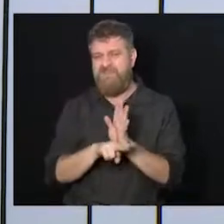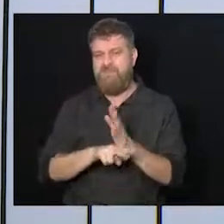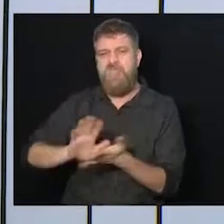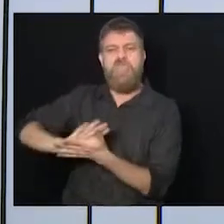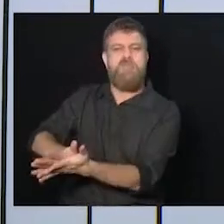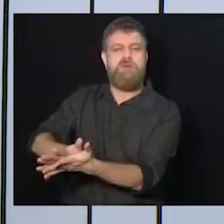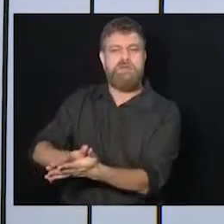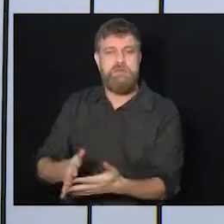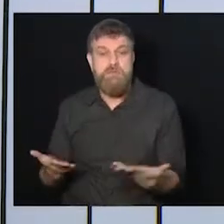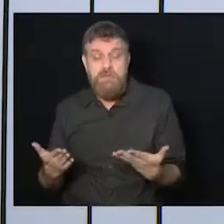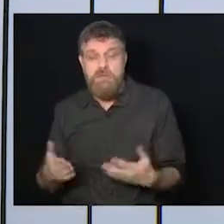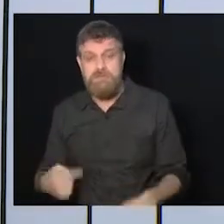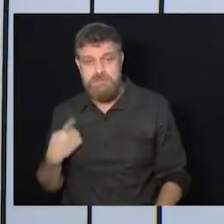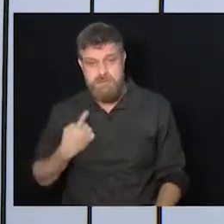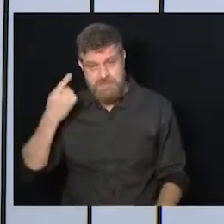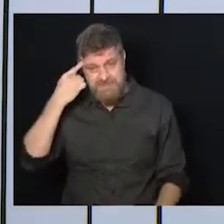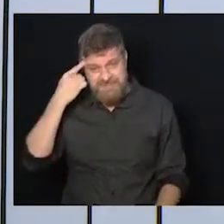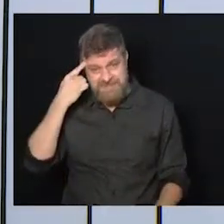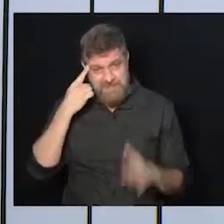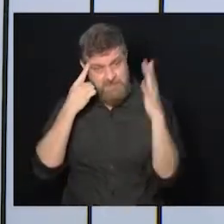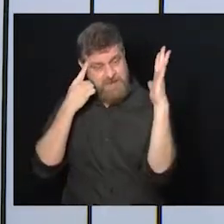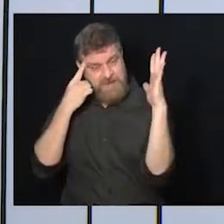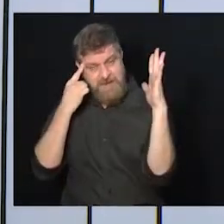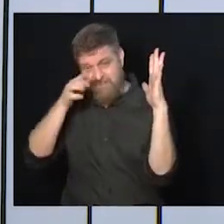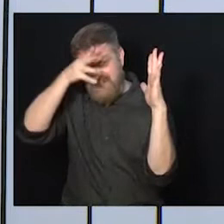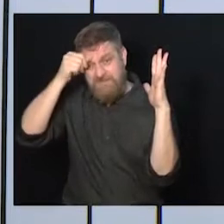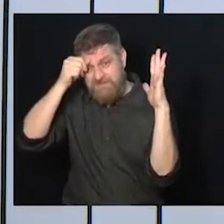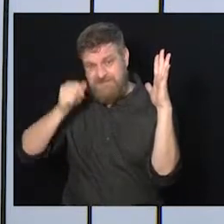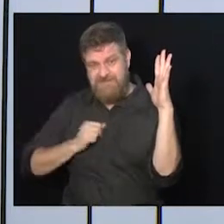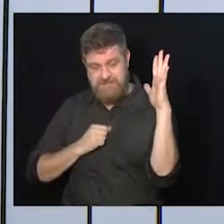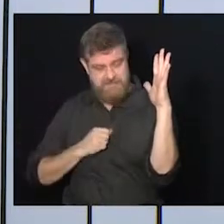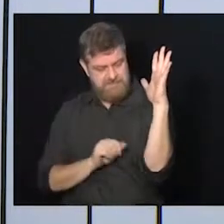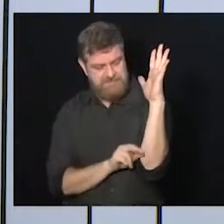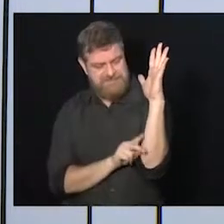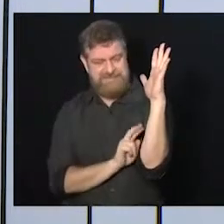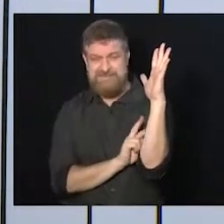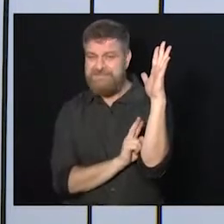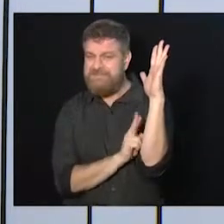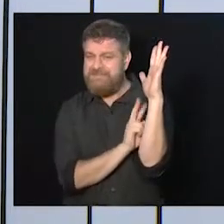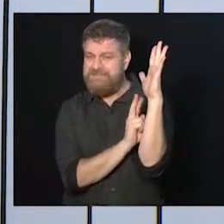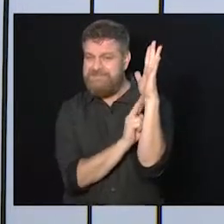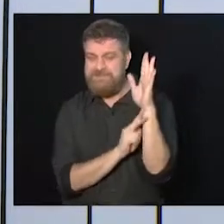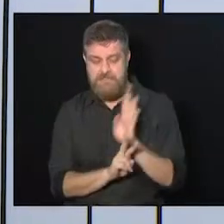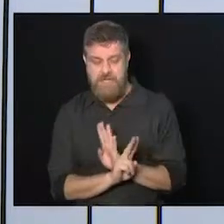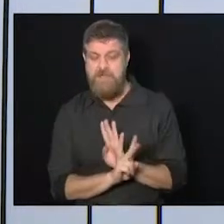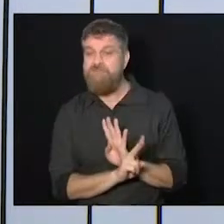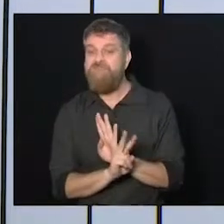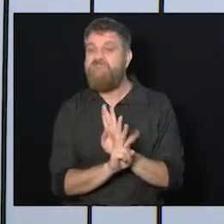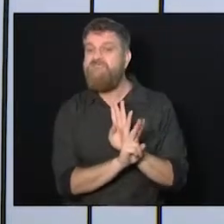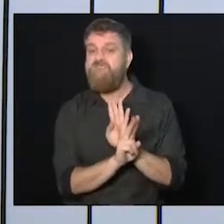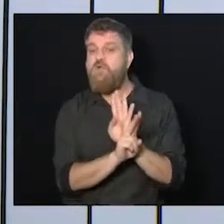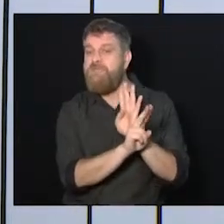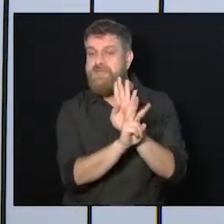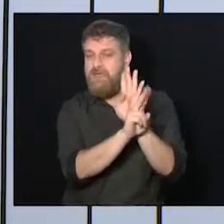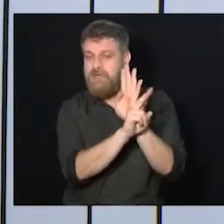né? Mas assim, em uma árvore você tem, para dar um exemplo de um organismo, um inseto, né?